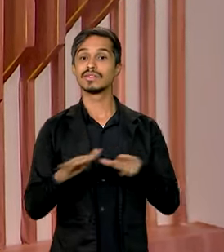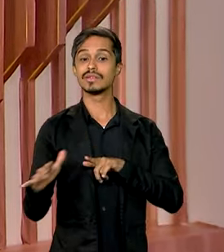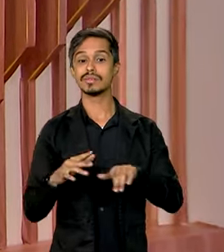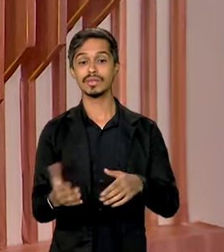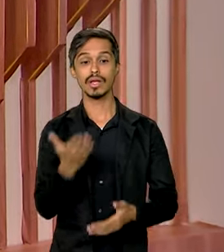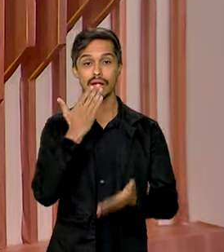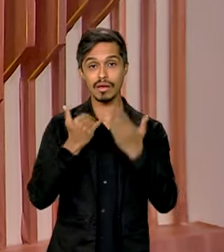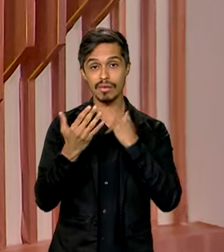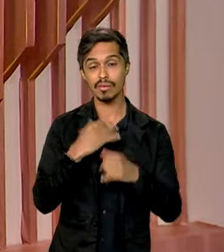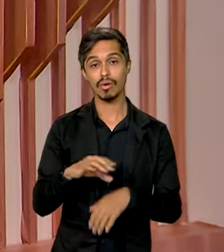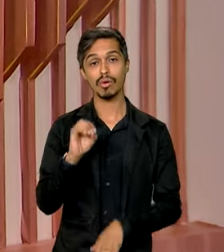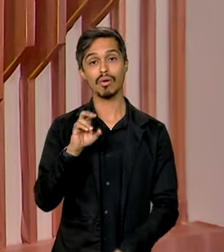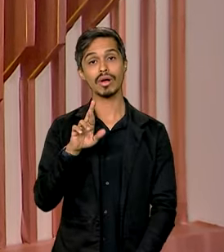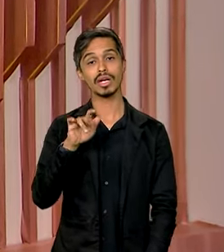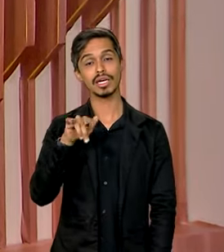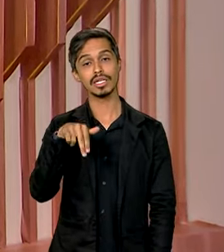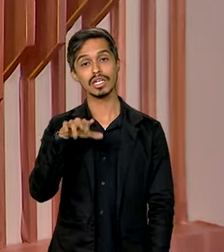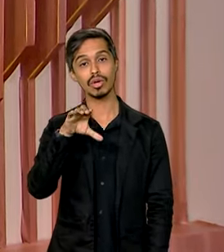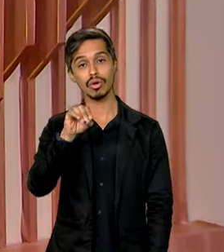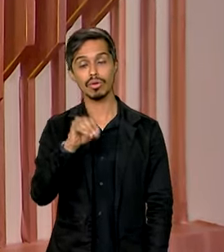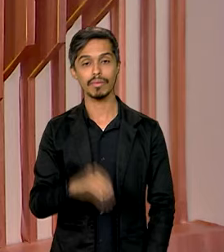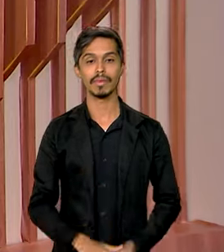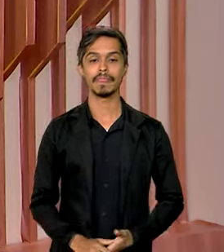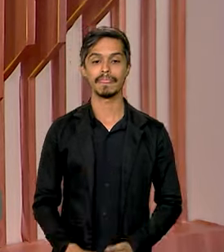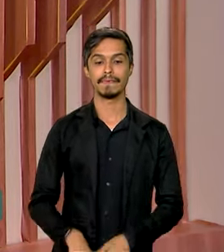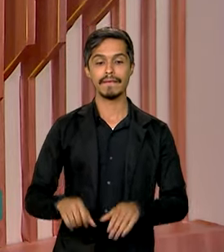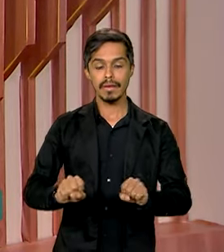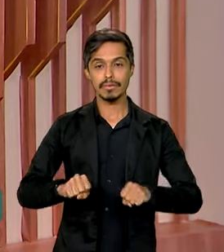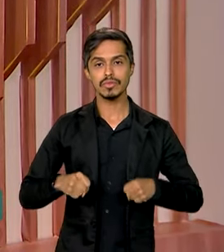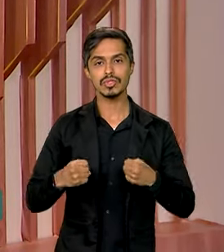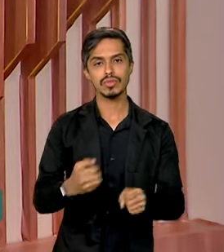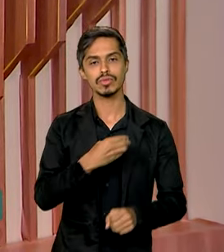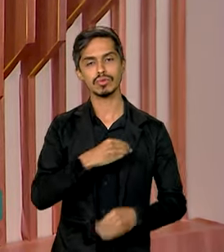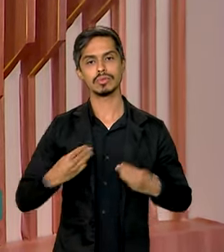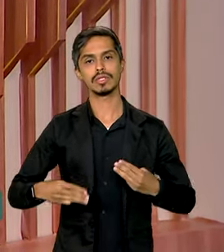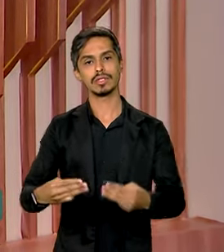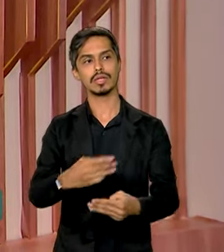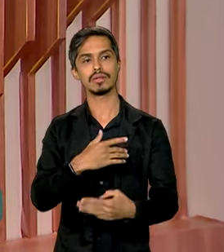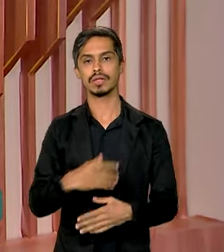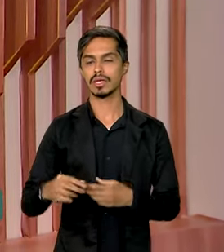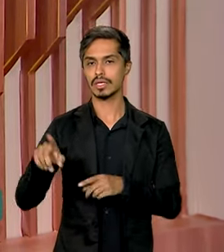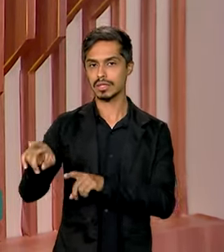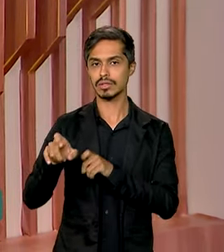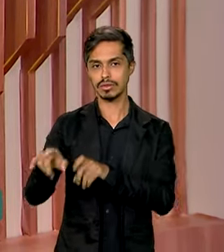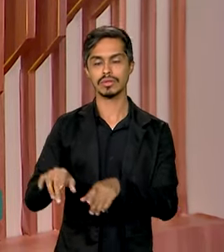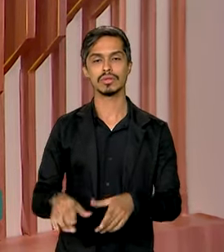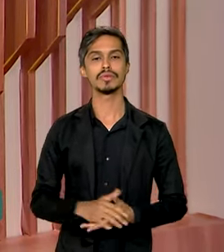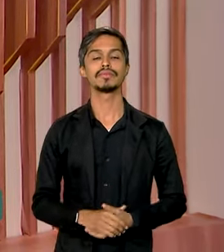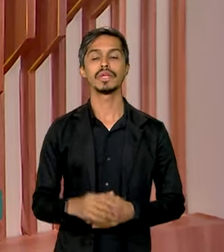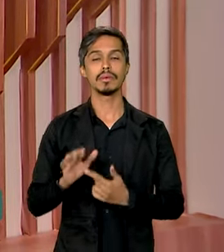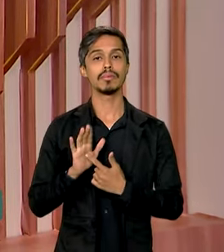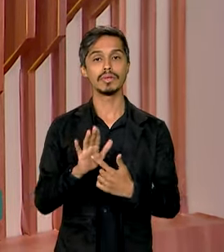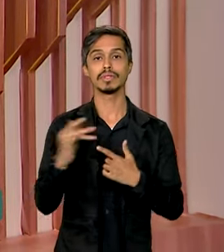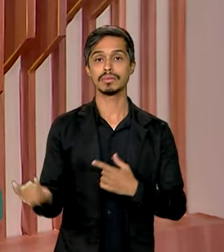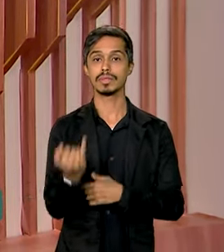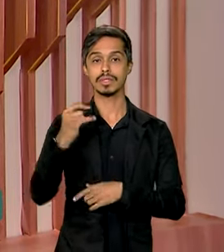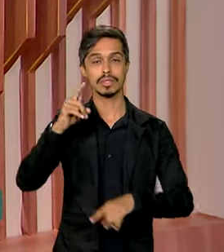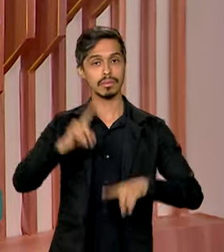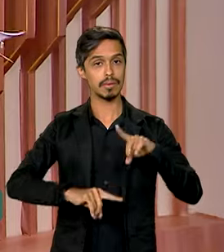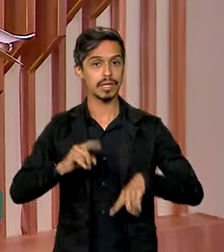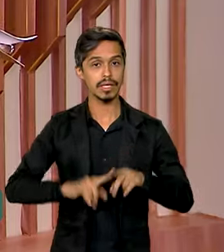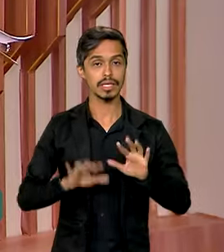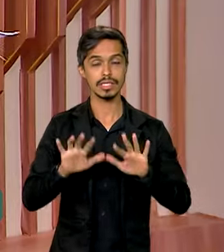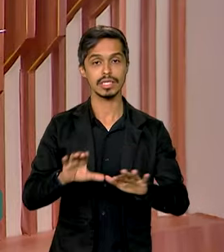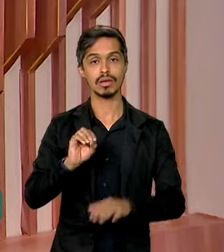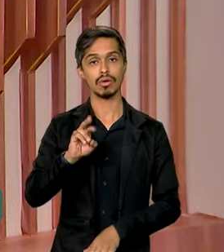do Alimento Orgânico. Uma campanha do Ministério da Agricultura e Pecuária reforça a importância do consumo desses produtos, que